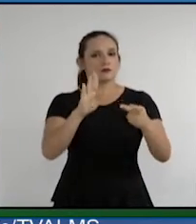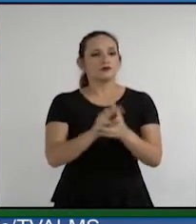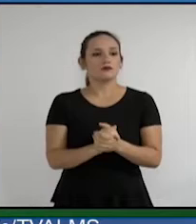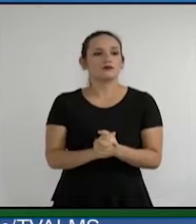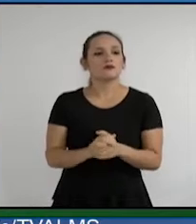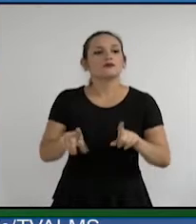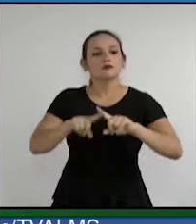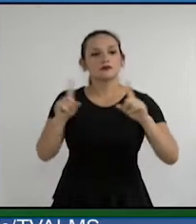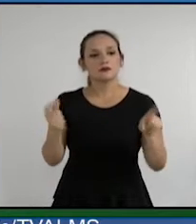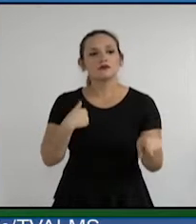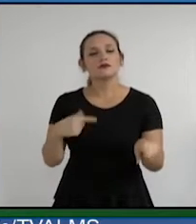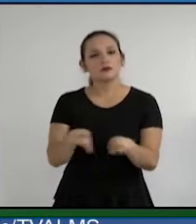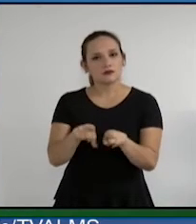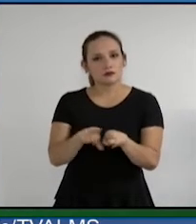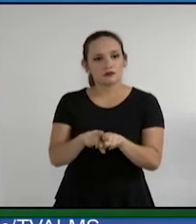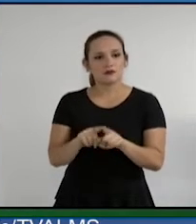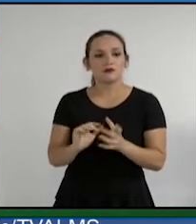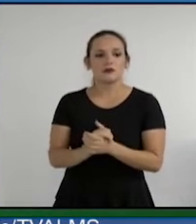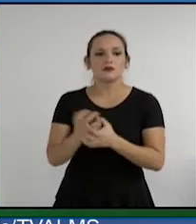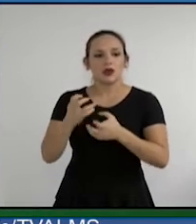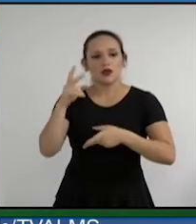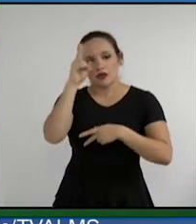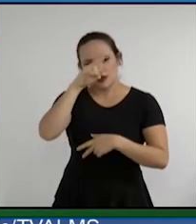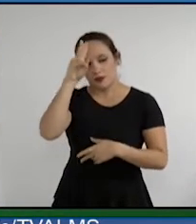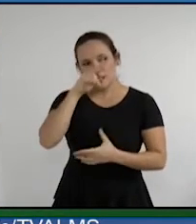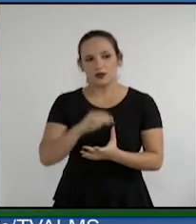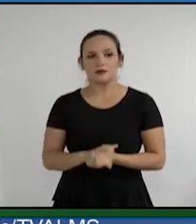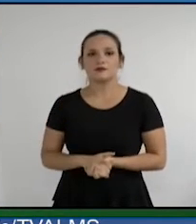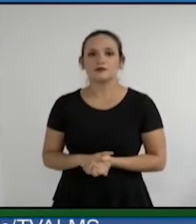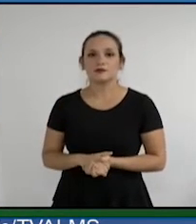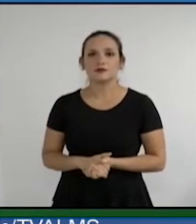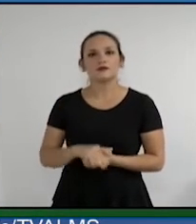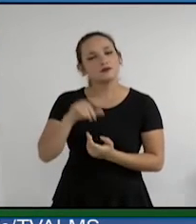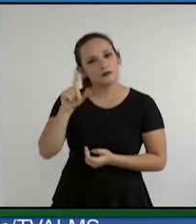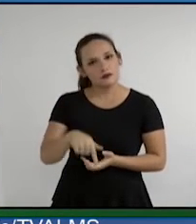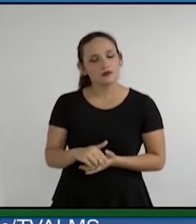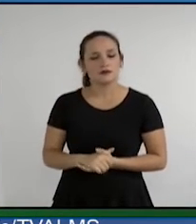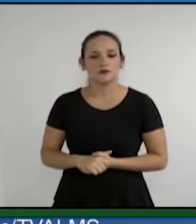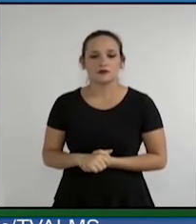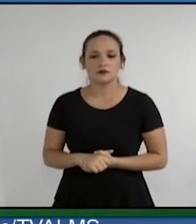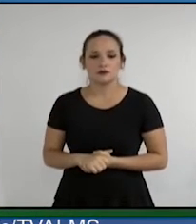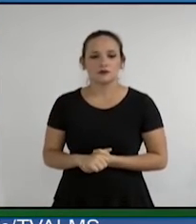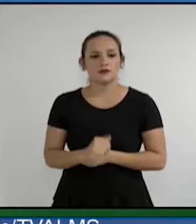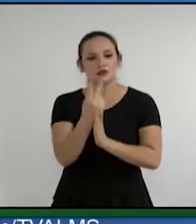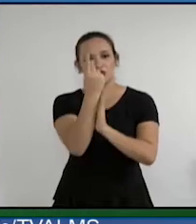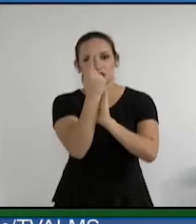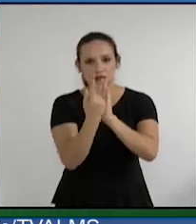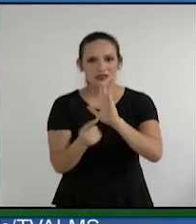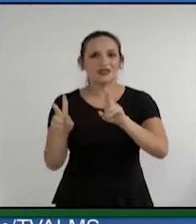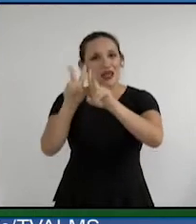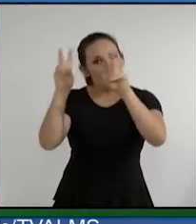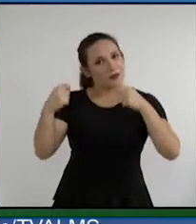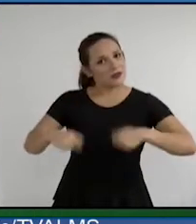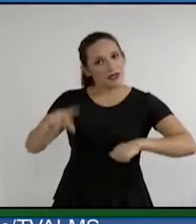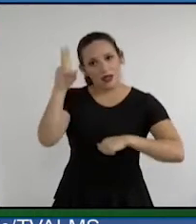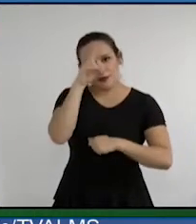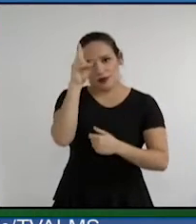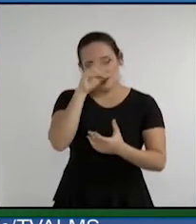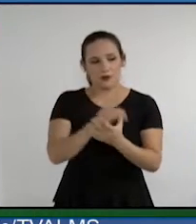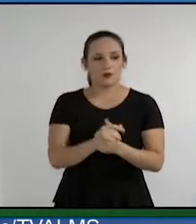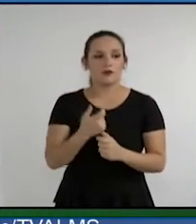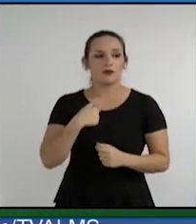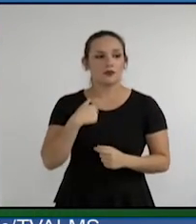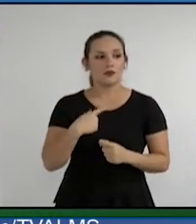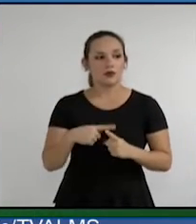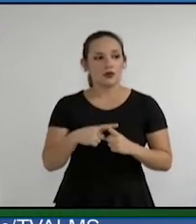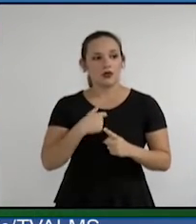eu queria fazer, então, não poder deixar de fazer essa lembrança em relação à questão orçamentária, porque eu participei da audiência